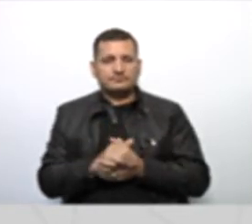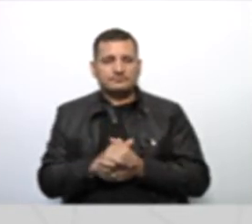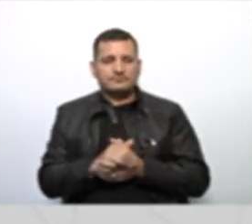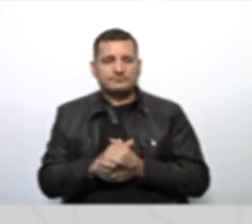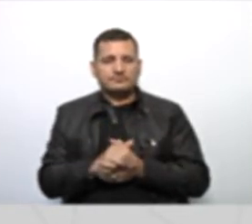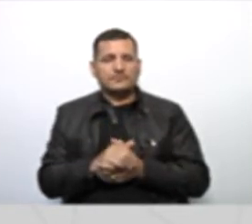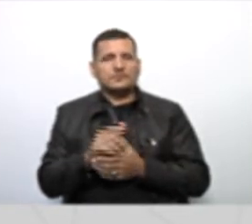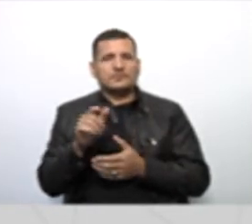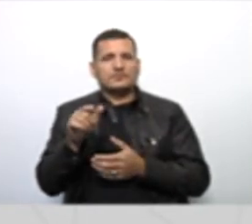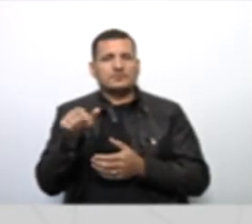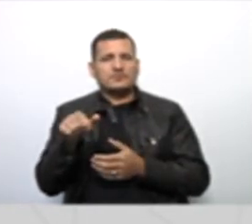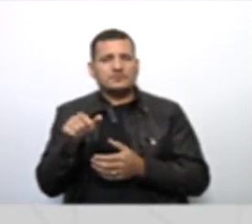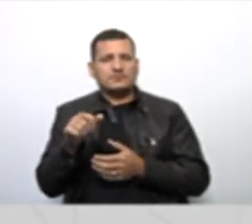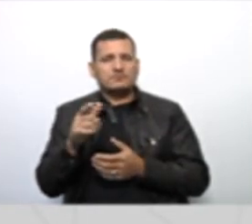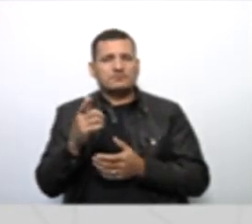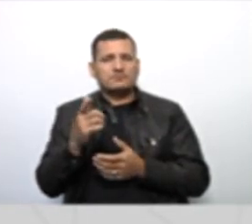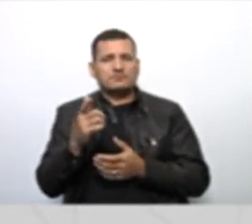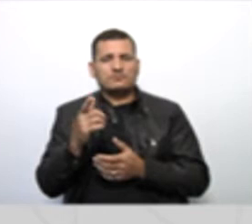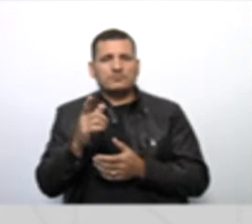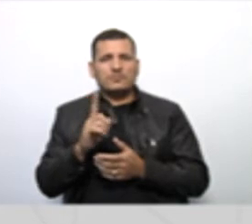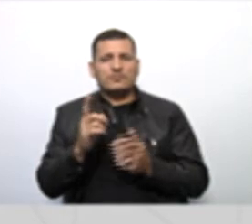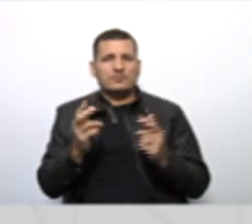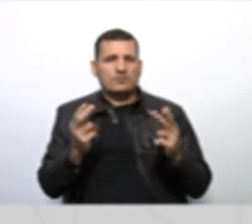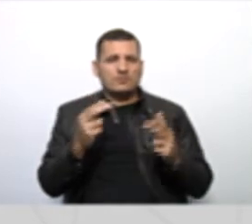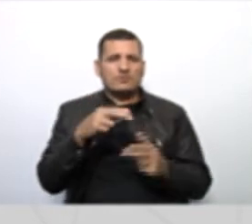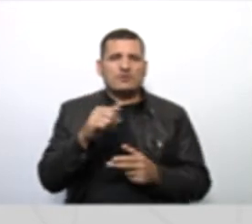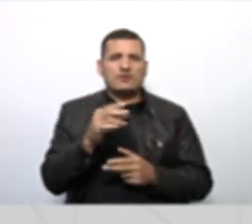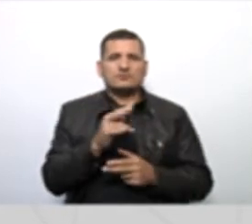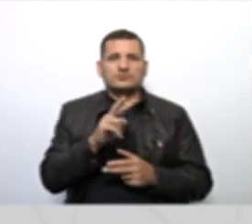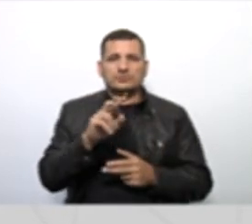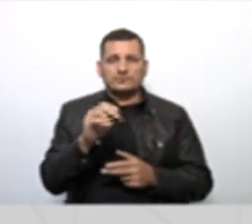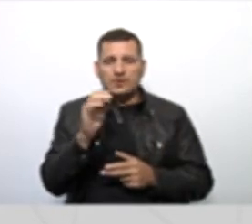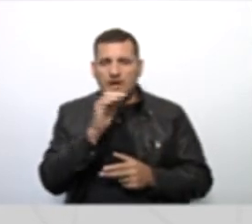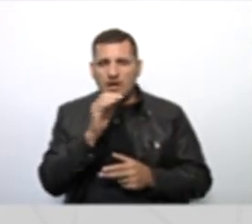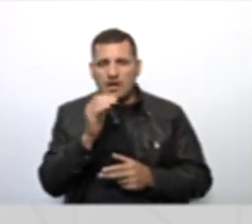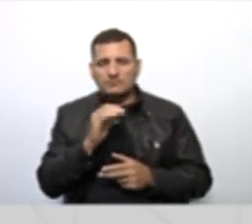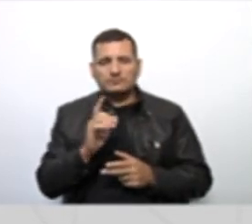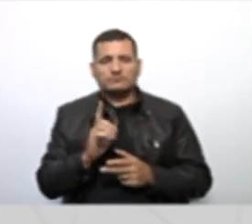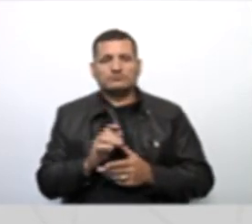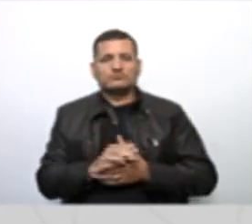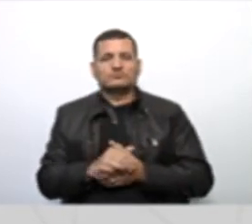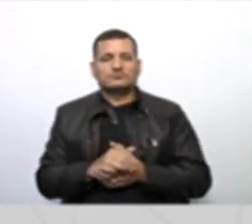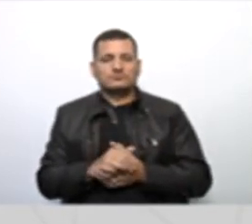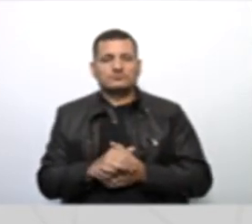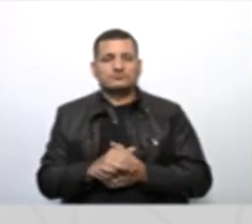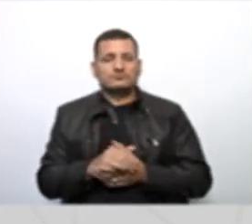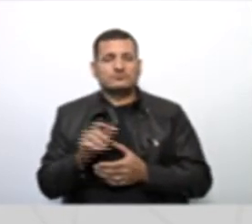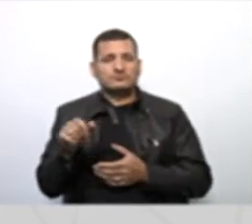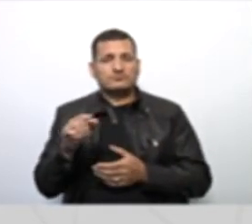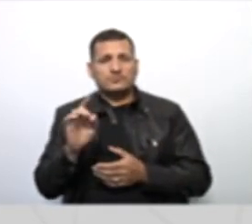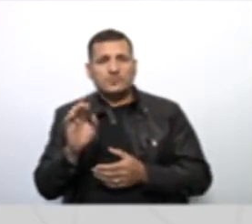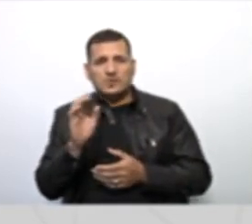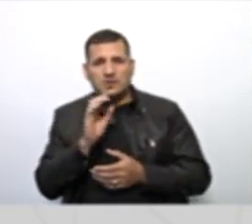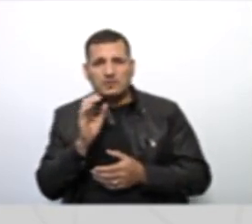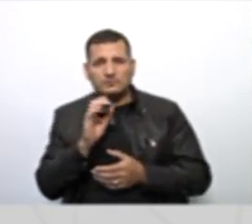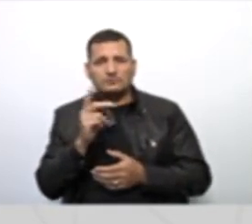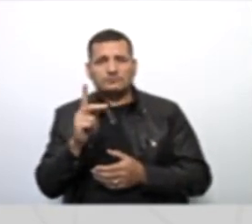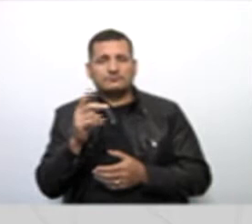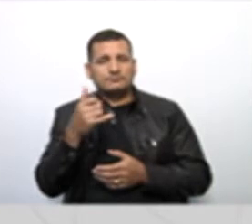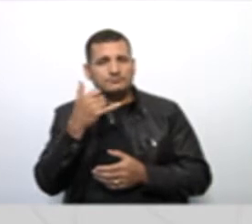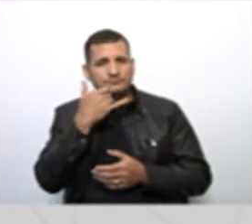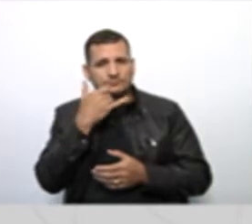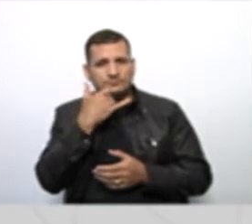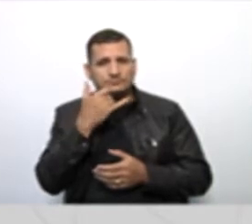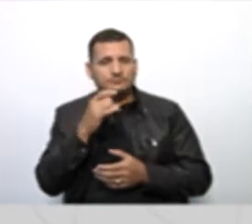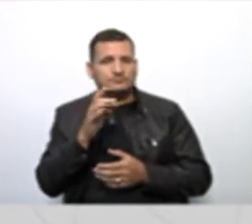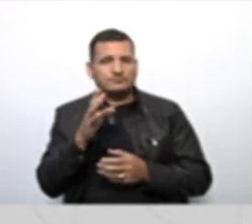aplicativo nativo. Tá vendo? Ele não funciona tão rápido como o aplicativo nativo. Ele funciona rápido local, ele no seu celular.